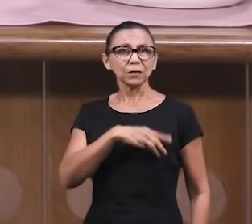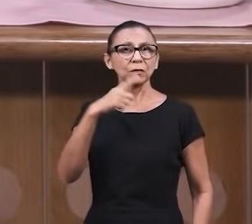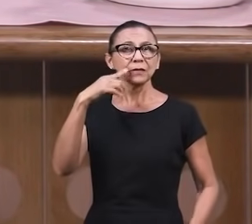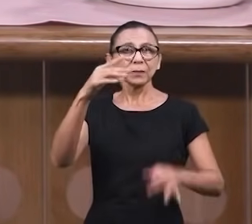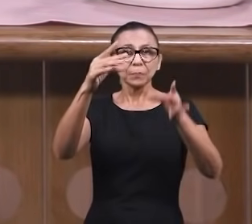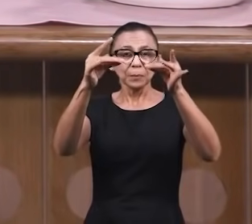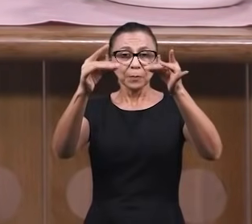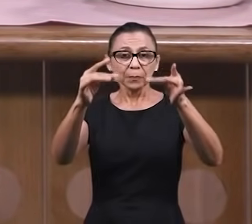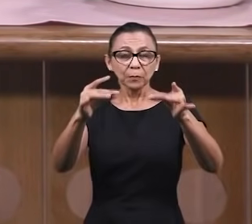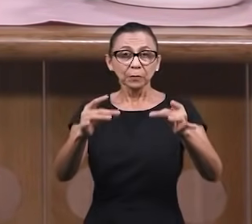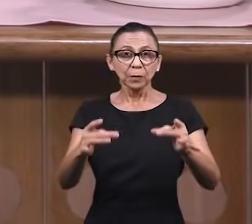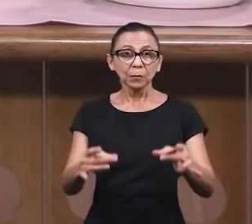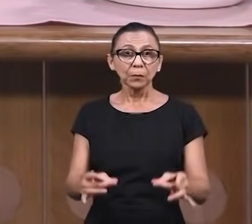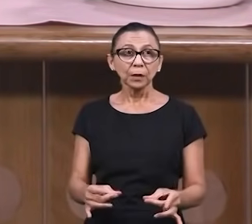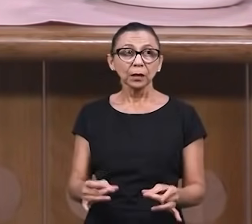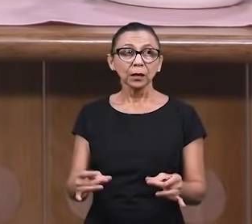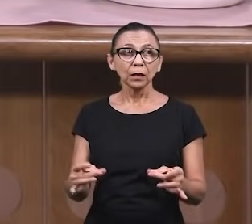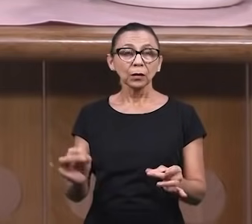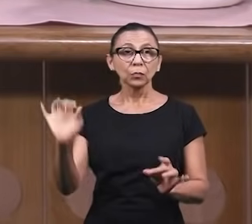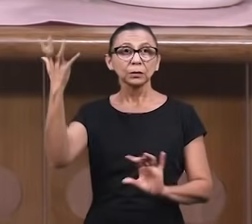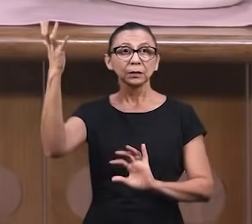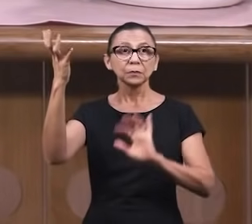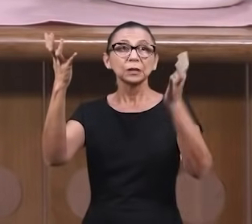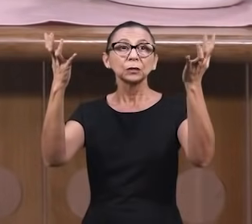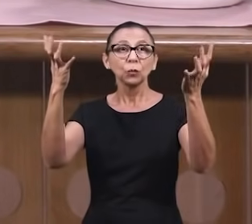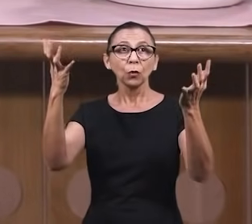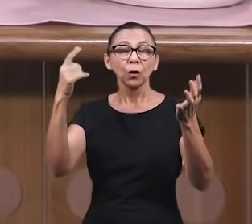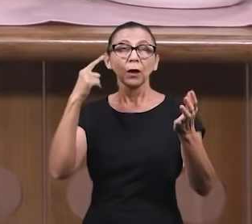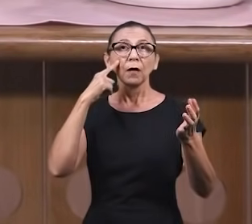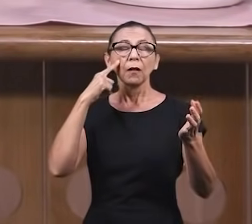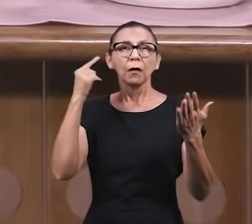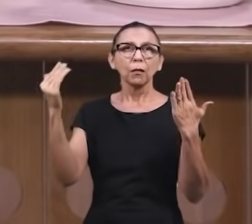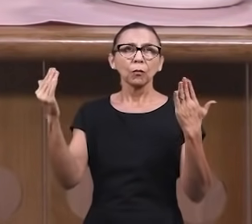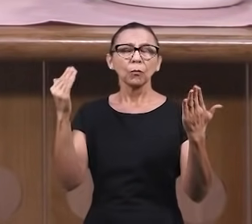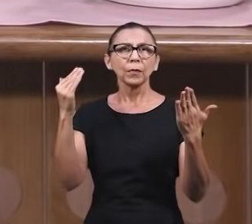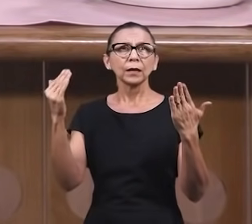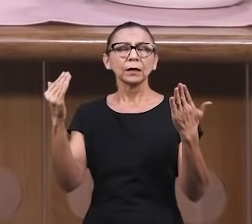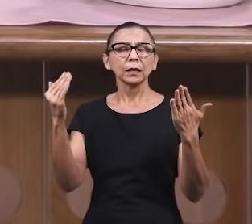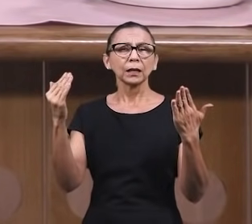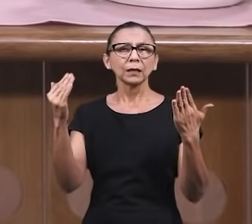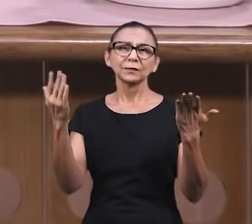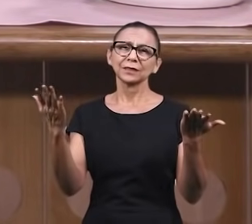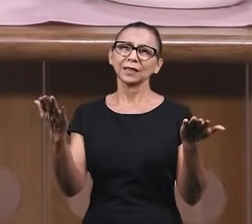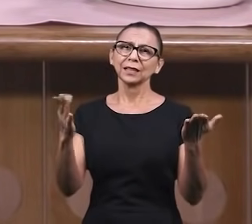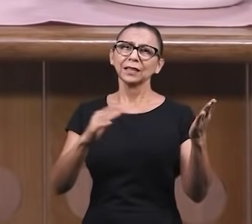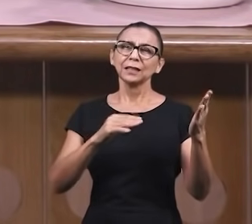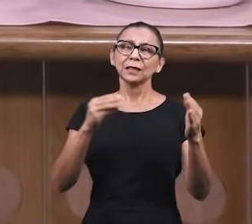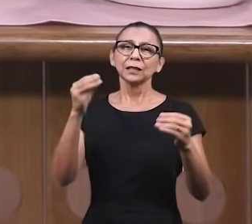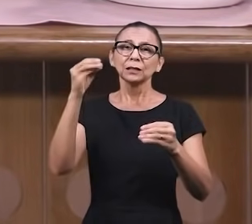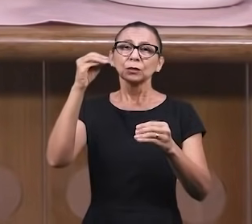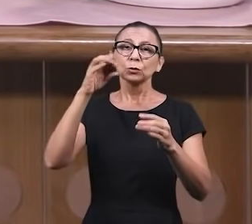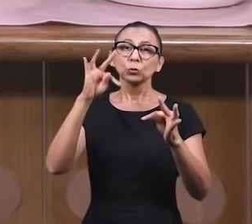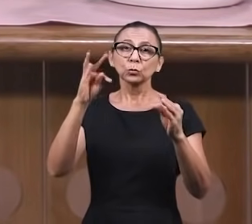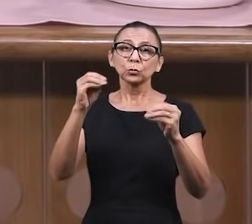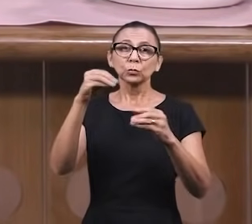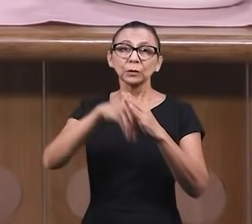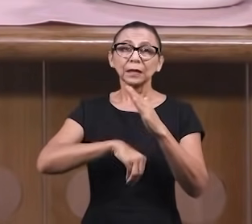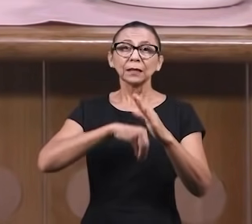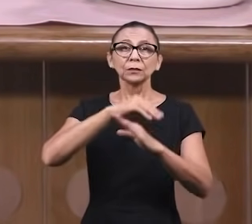do que está acontecendo, daquilo que o mundo está passando. Nada está por acaso. A pandemia está